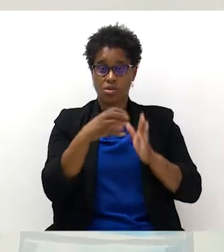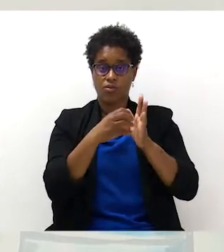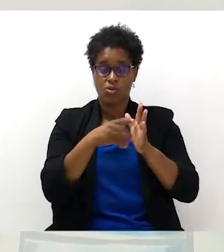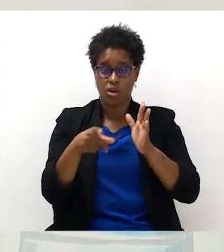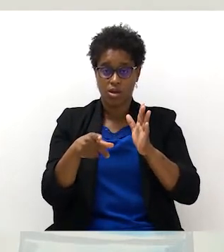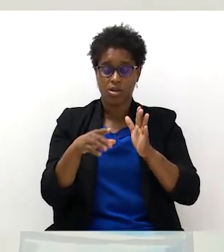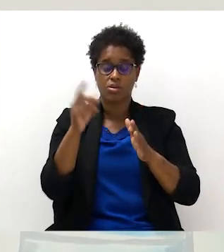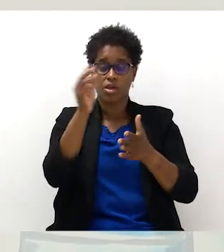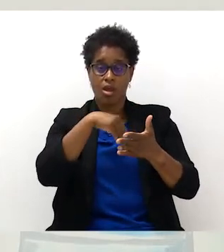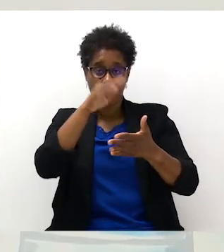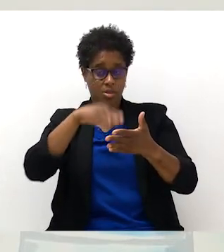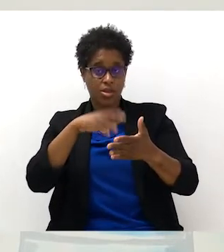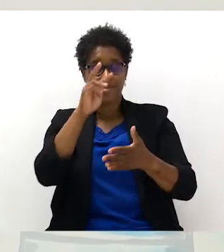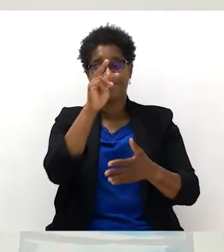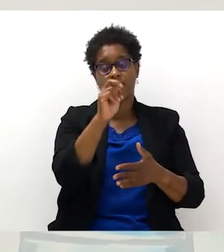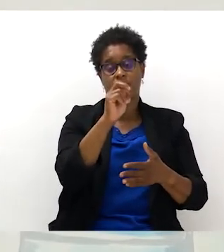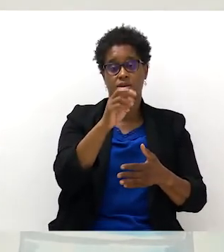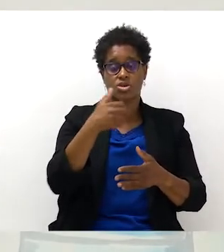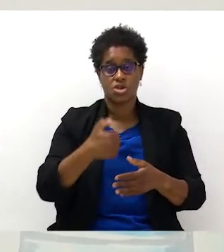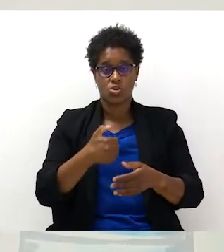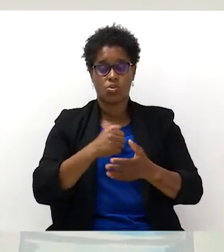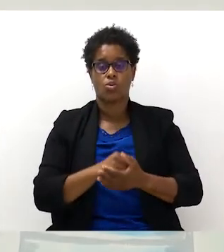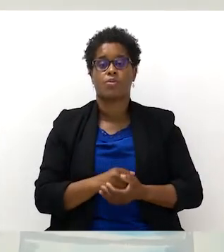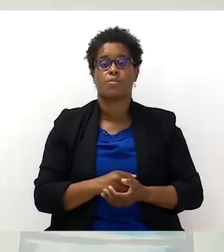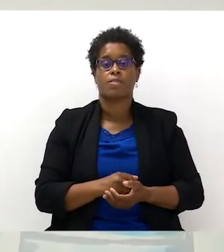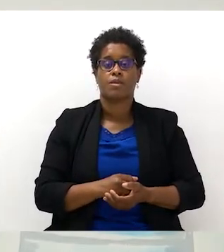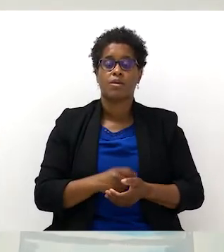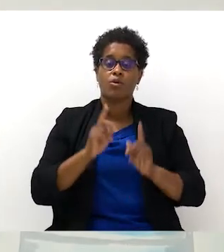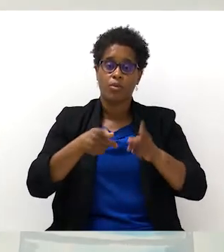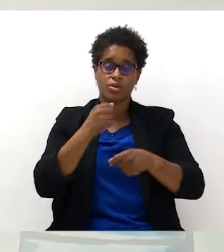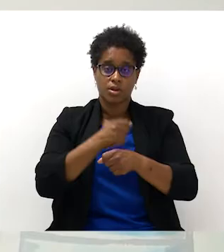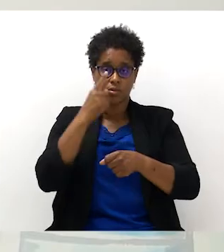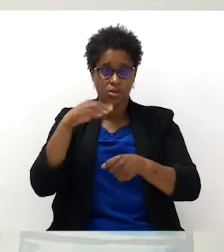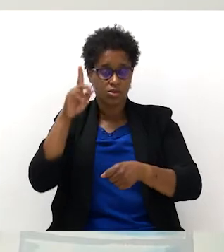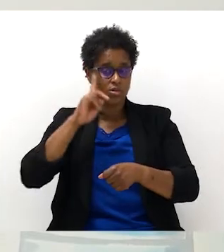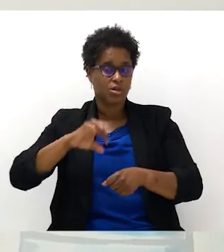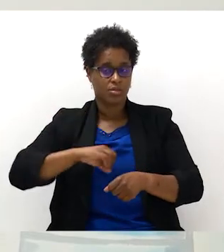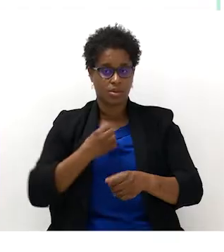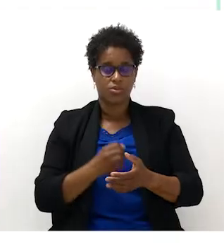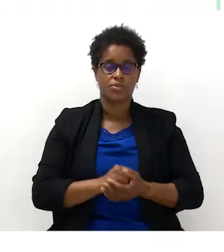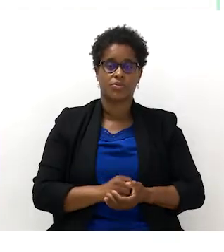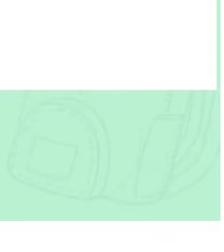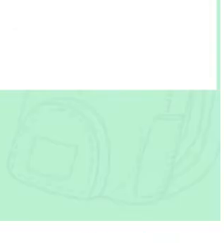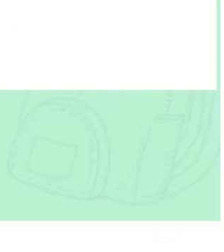última figura vamos pintar 3/5. Vamos ao trabalho, meus meninos e minhas meninas.